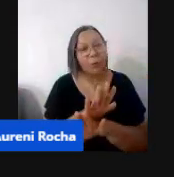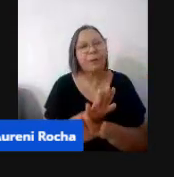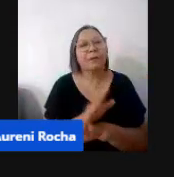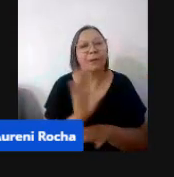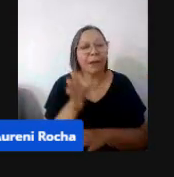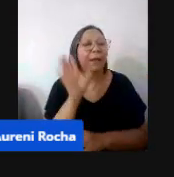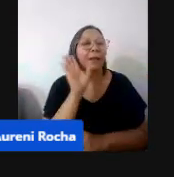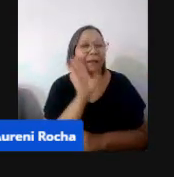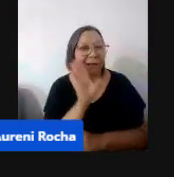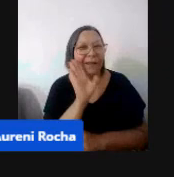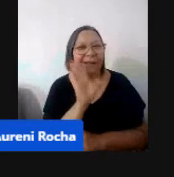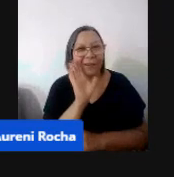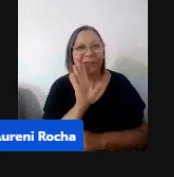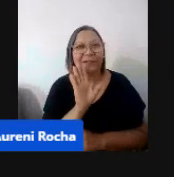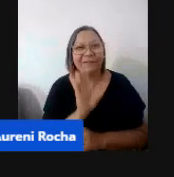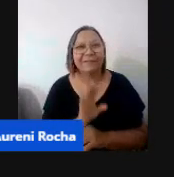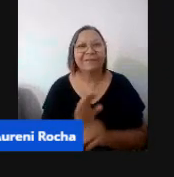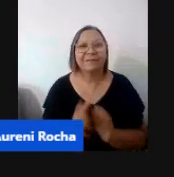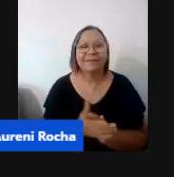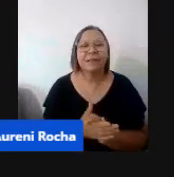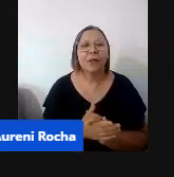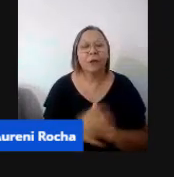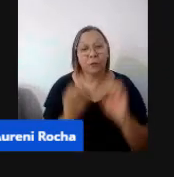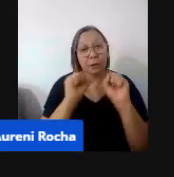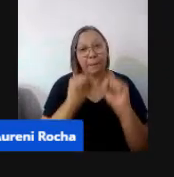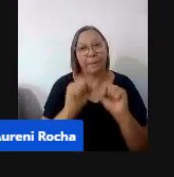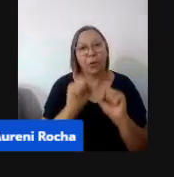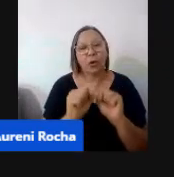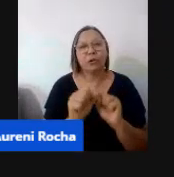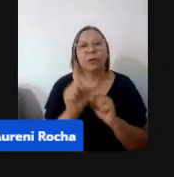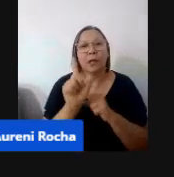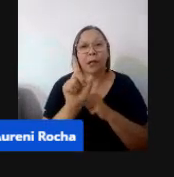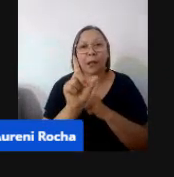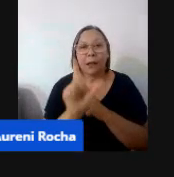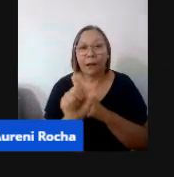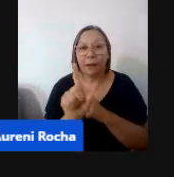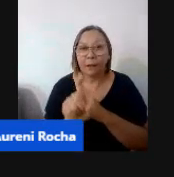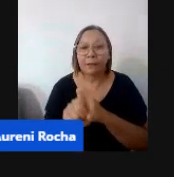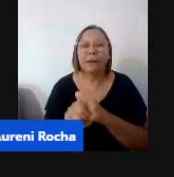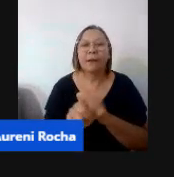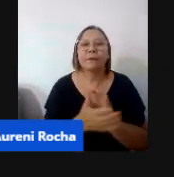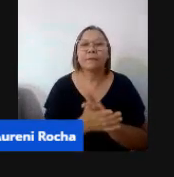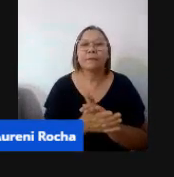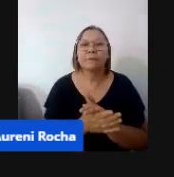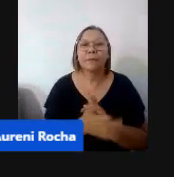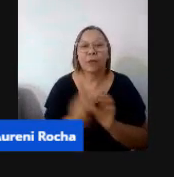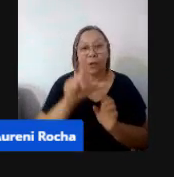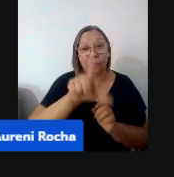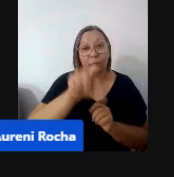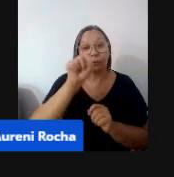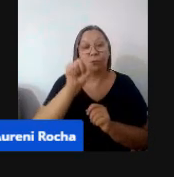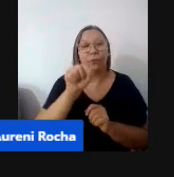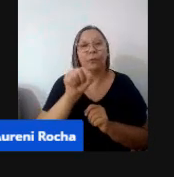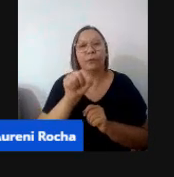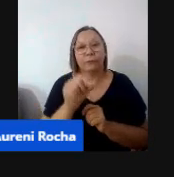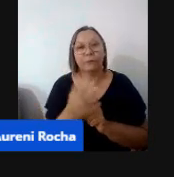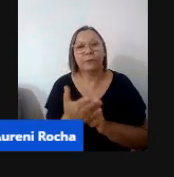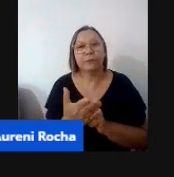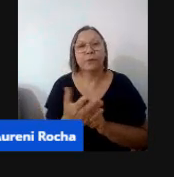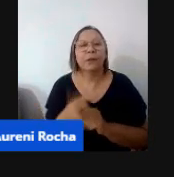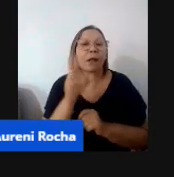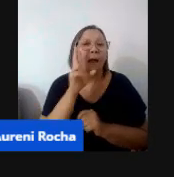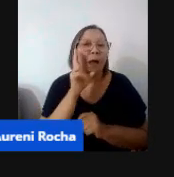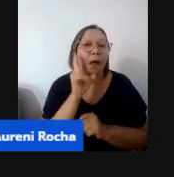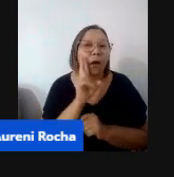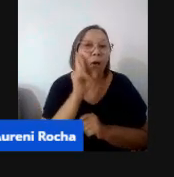legal? Então, você pode clicar em uma delas. Por exemplo, eu escolhi essa daqui, essa apresentação rosa e azul